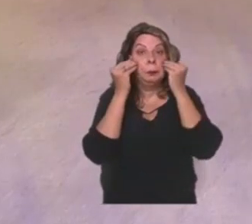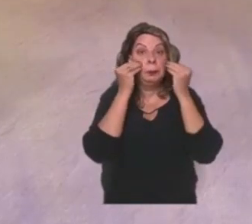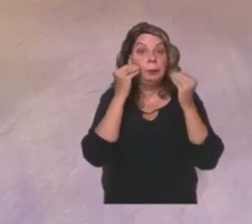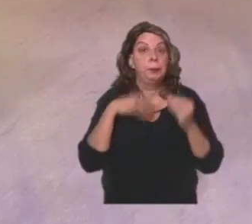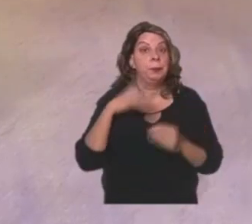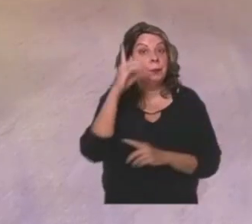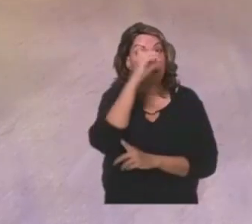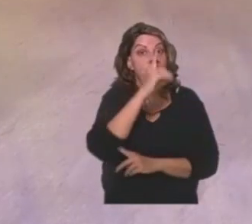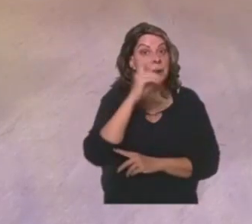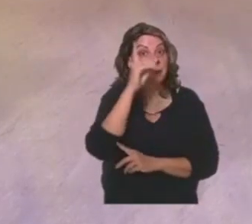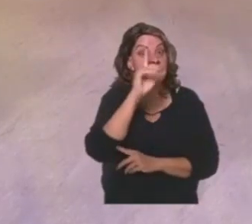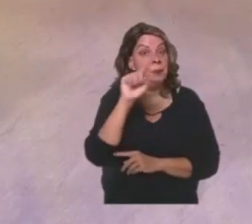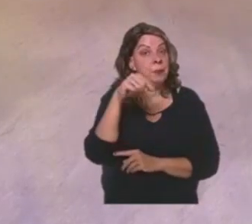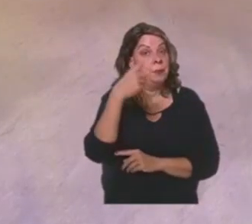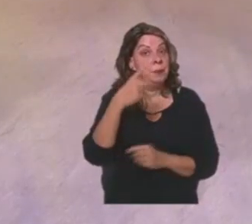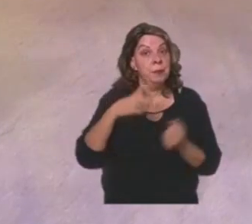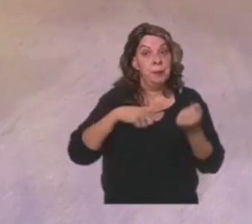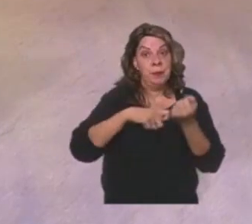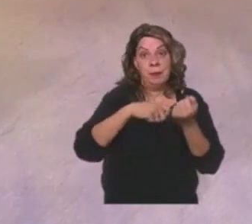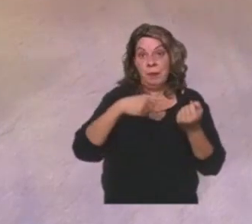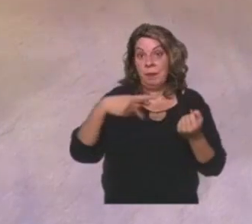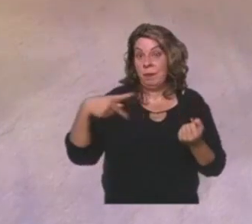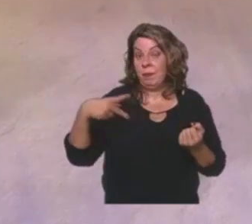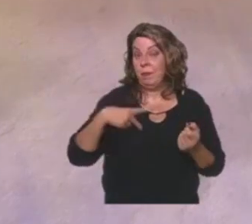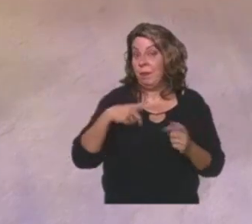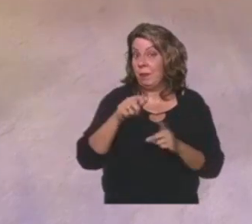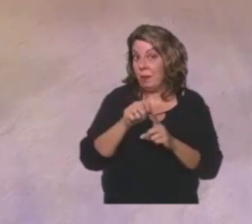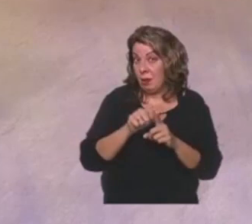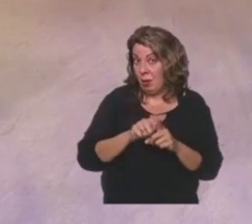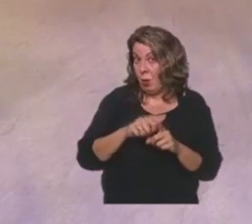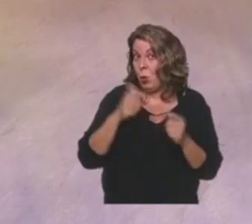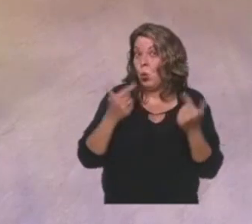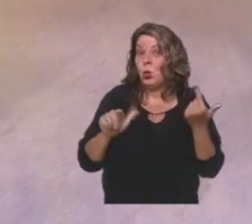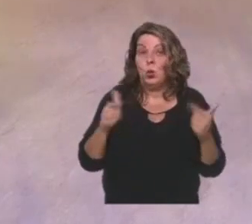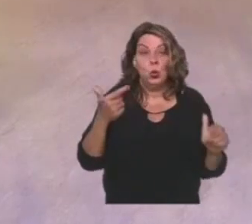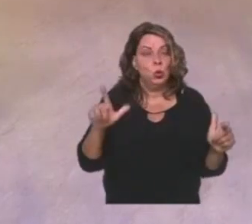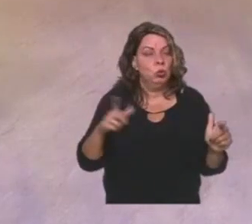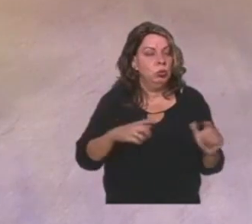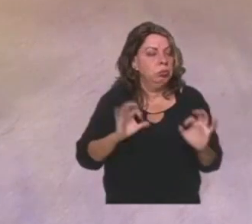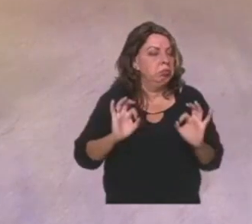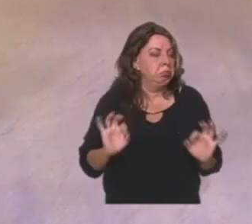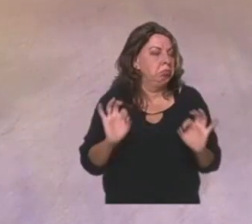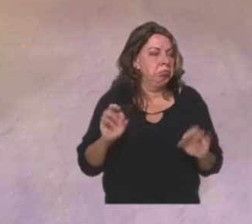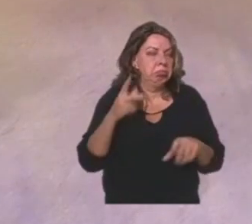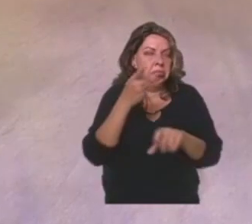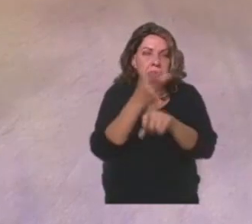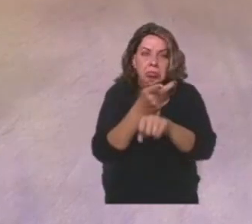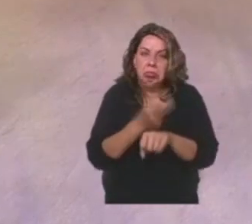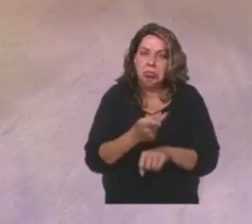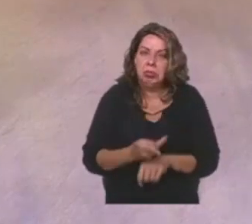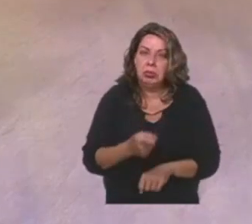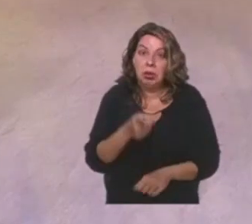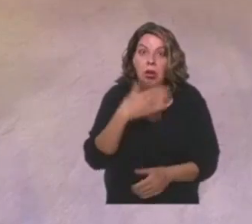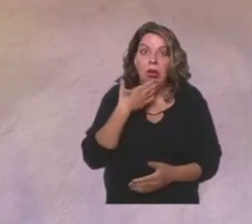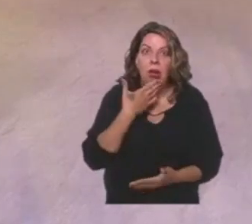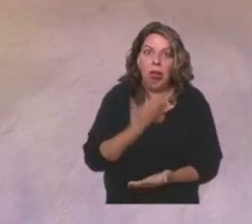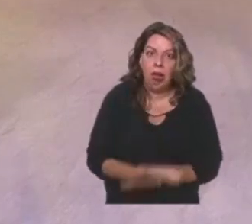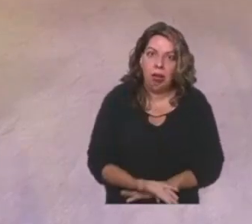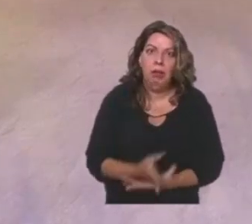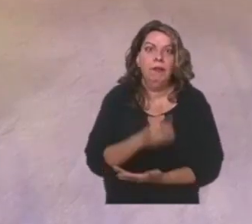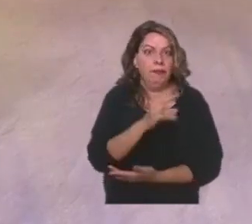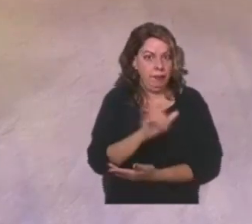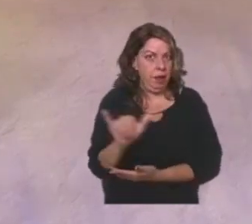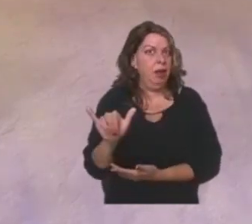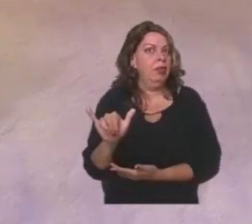pois domingo que vem, Caju Cap não para, mês da Independência, vem com tudo, uma super premiação que vai cair o queixo de todo